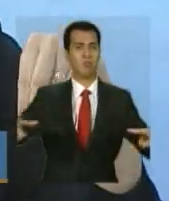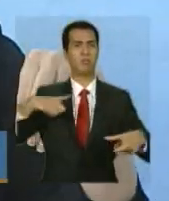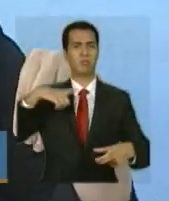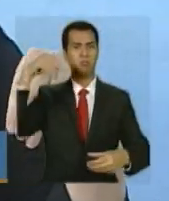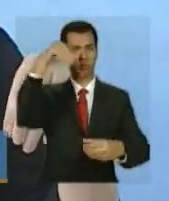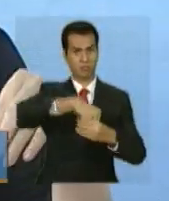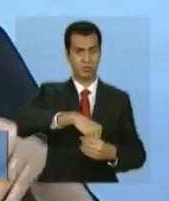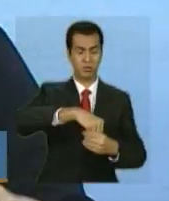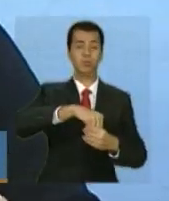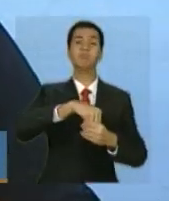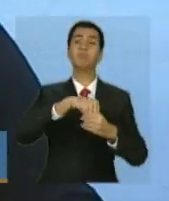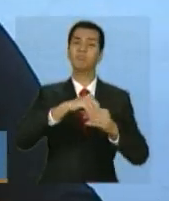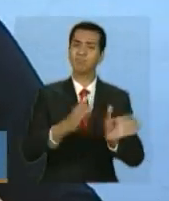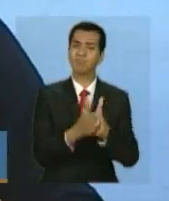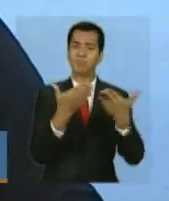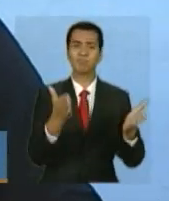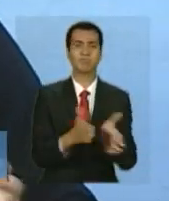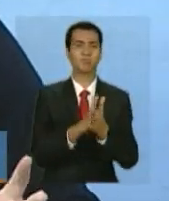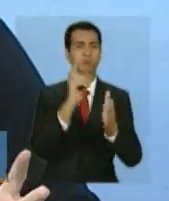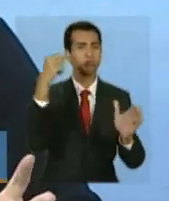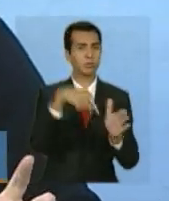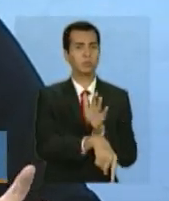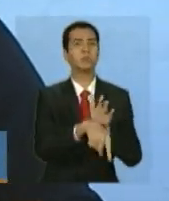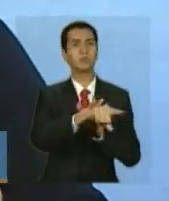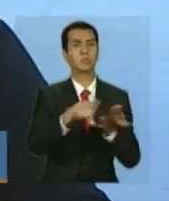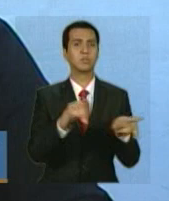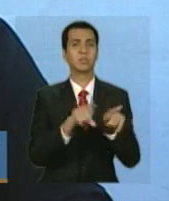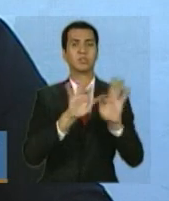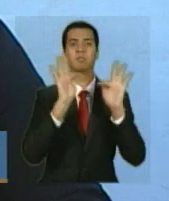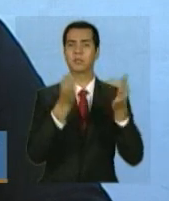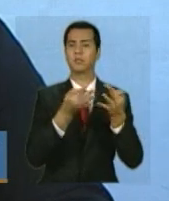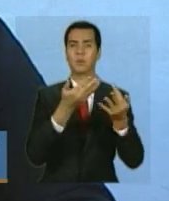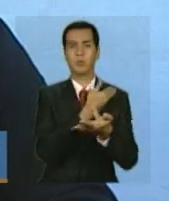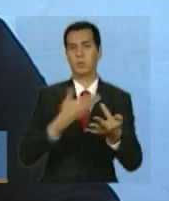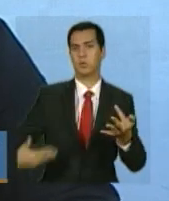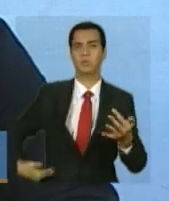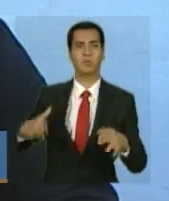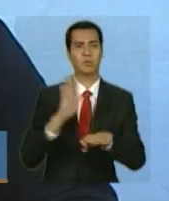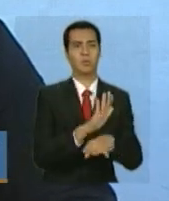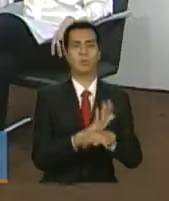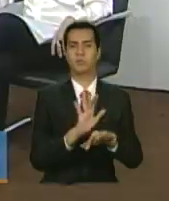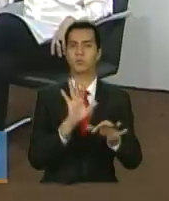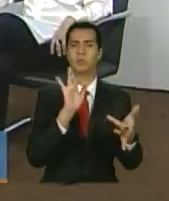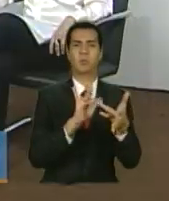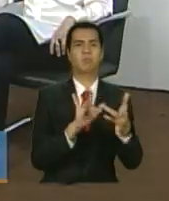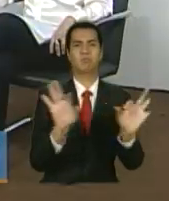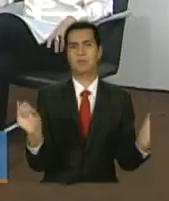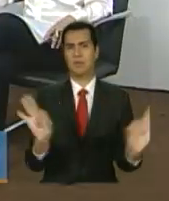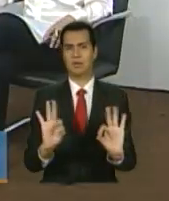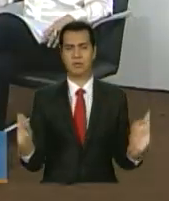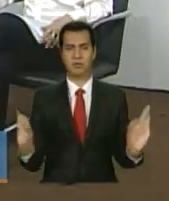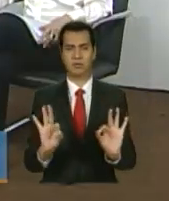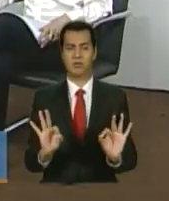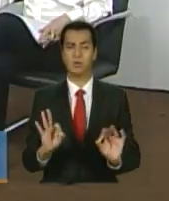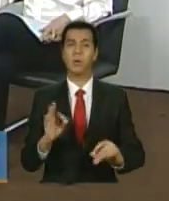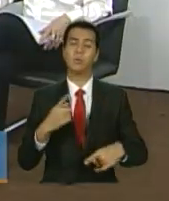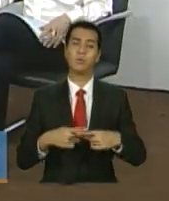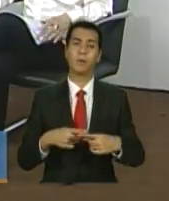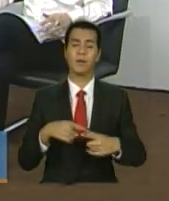centro grandes urbano, centros urbanos. essas ações públicas não chegam até elas, né? É, e não chegam muitas vezes por